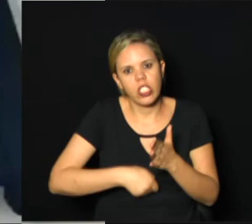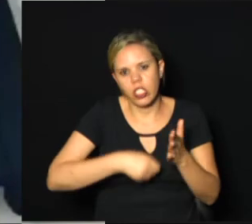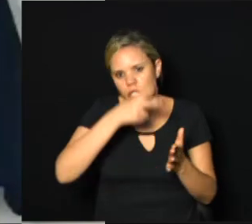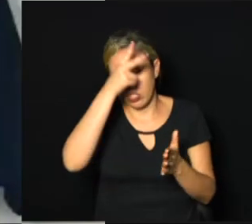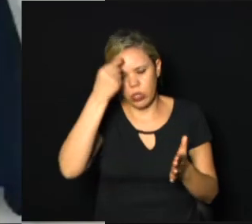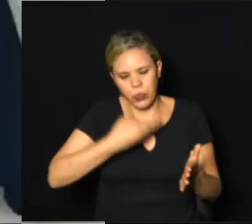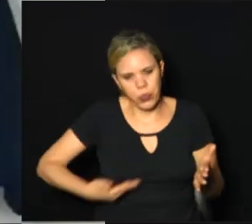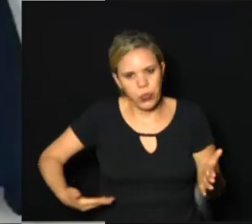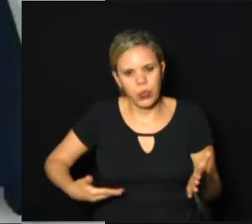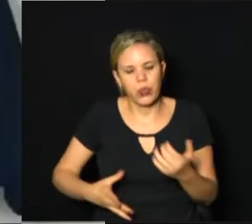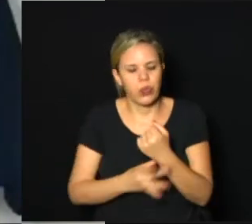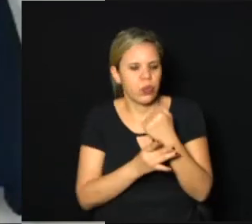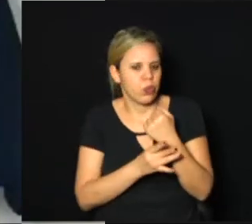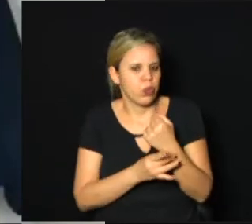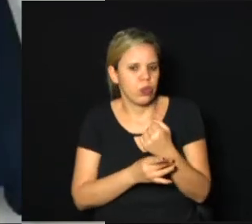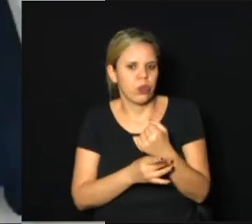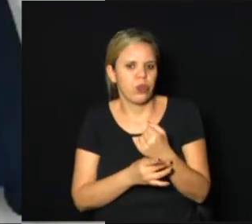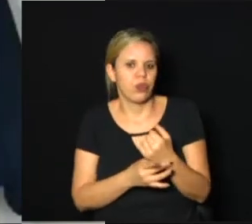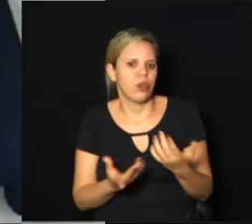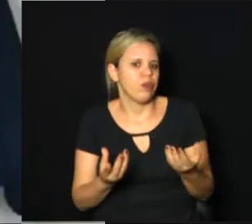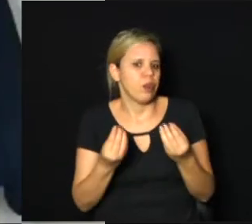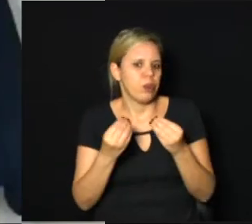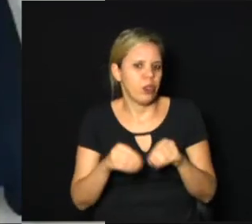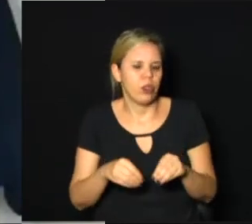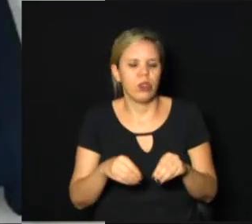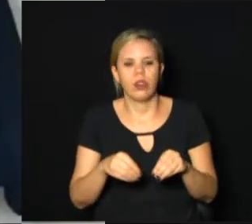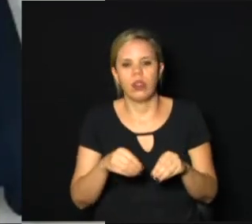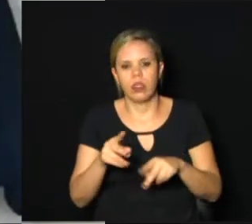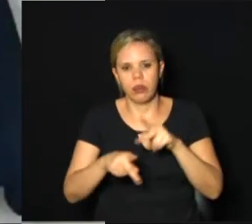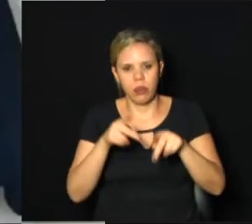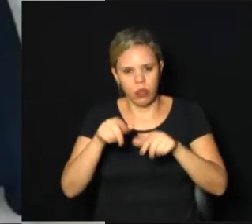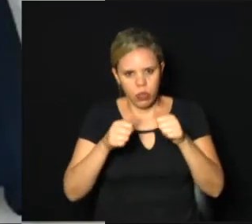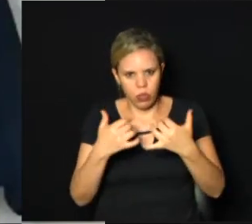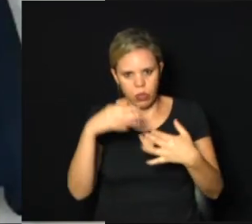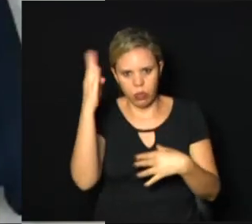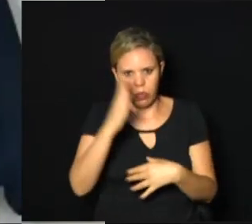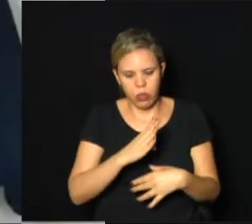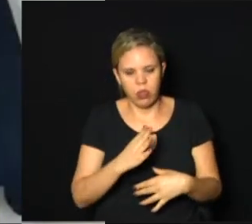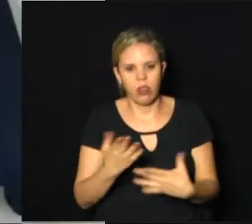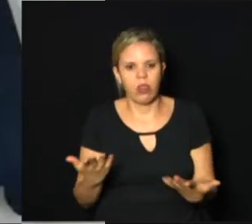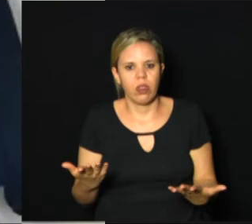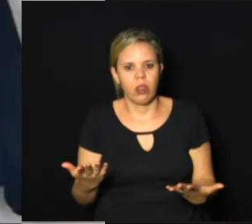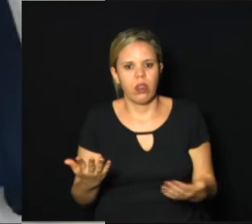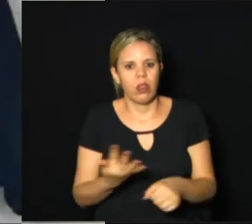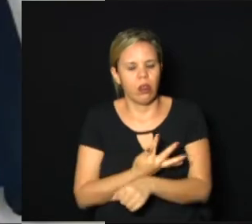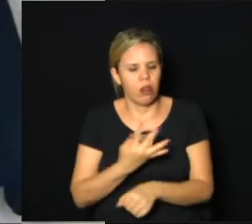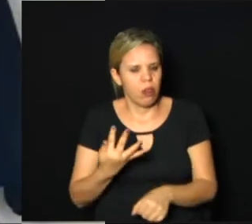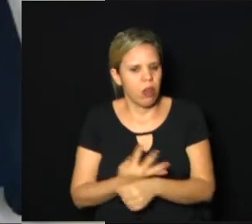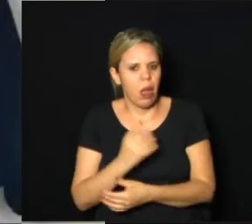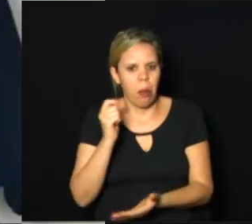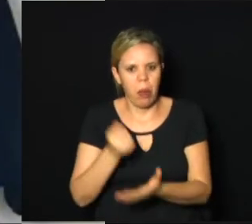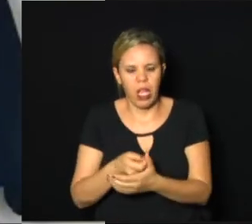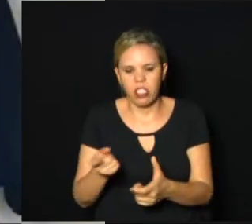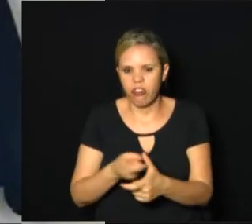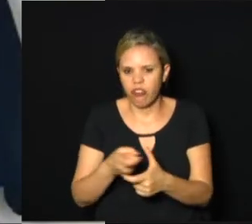que não vai recair sobre os ombros dos trabalhadores e trabalhadoras o grosso da tarefa de pagar a conta